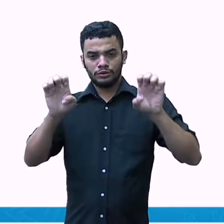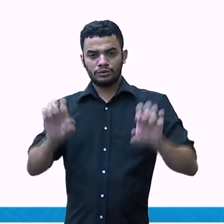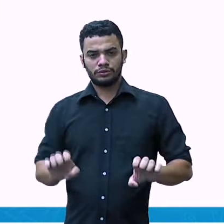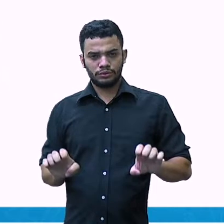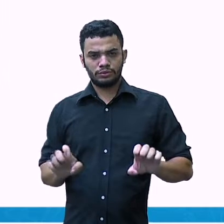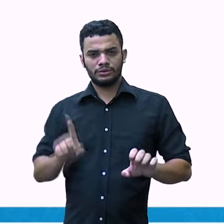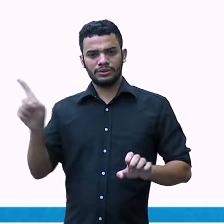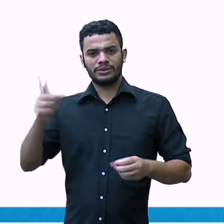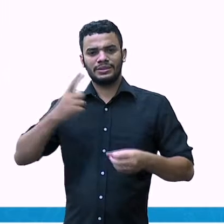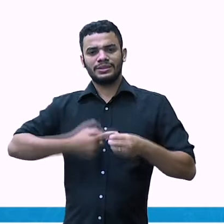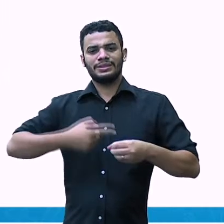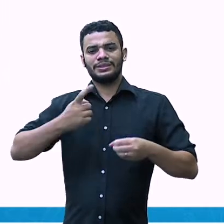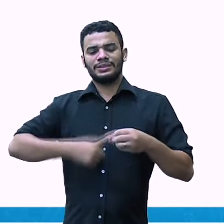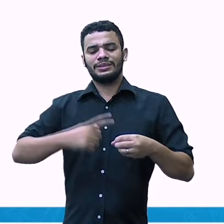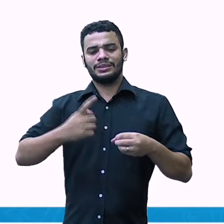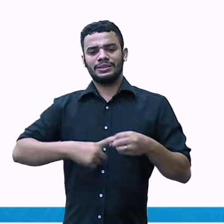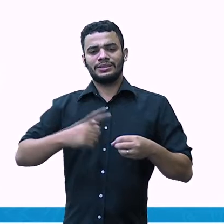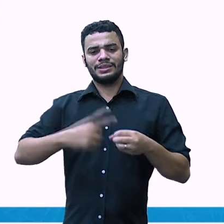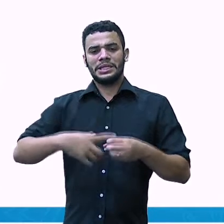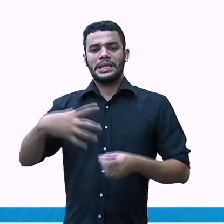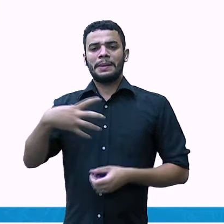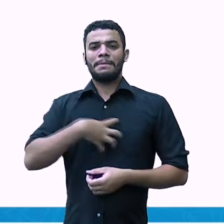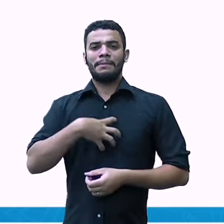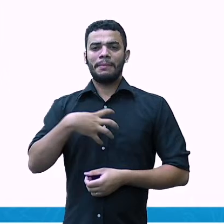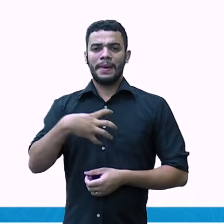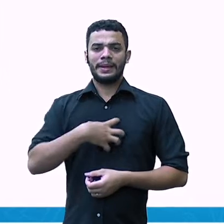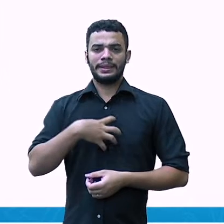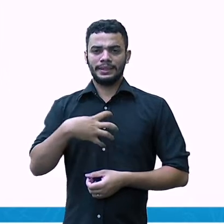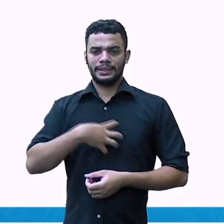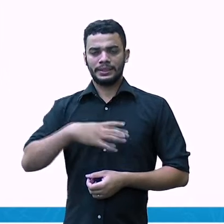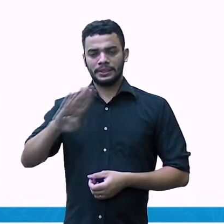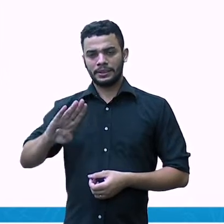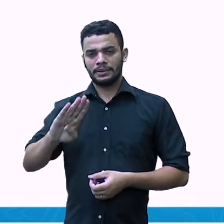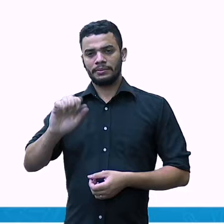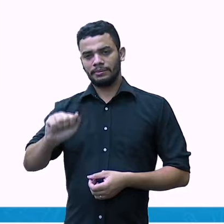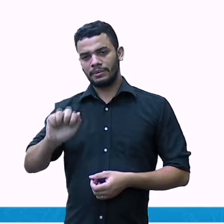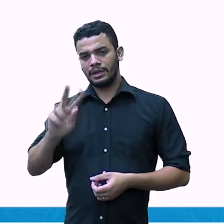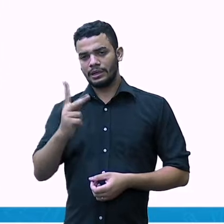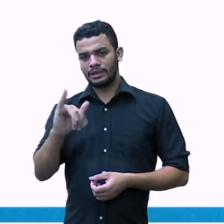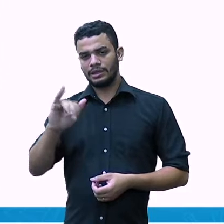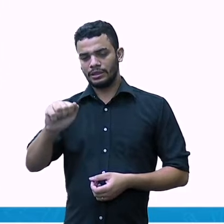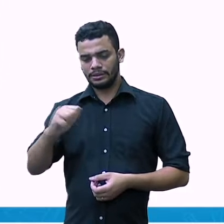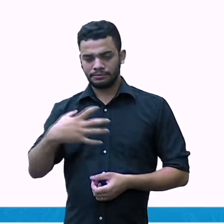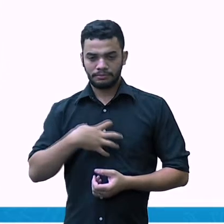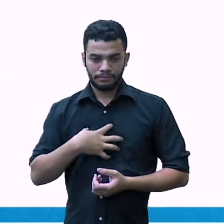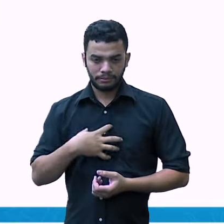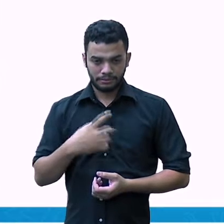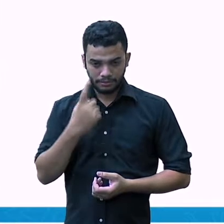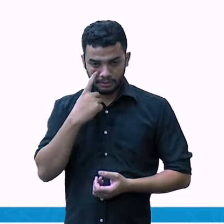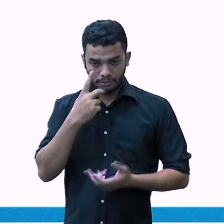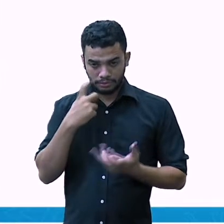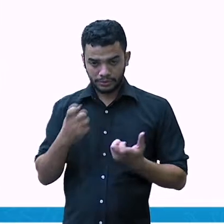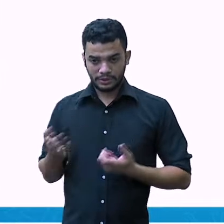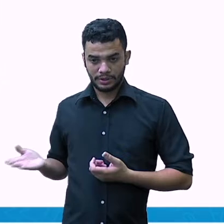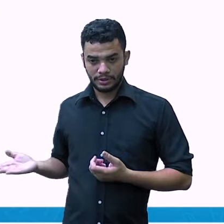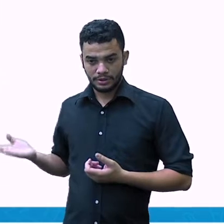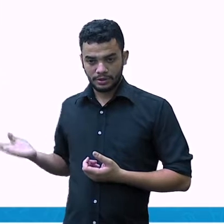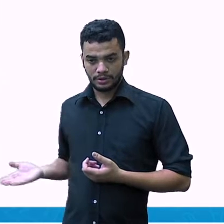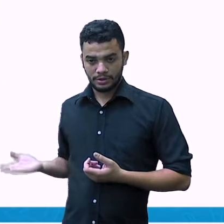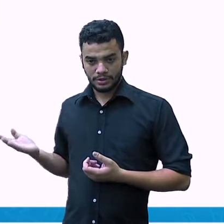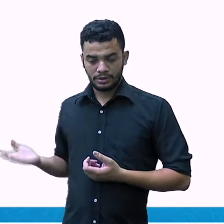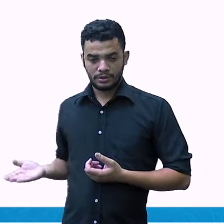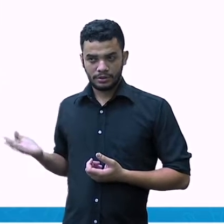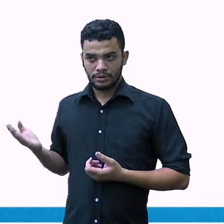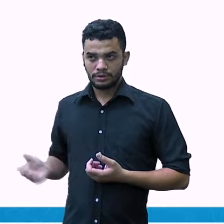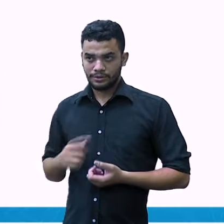Bahia, observem que foi feito próximo a um rio, né? Nós temos aqui as margens